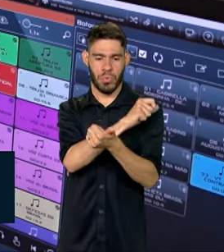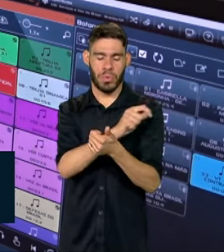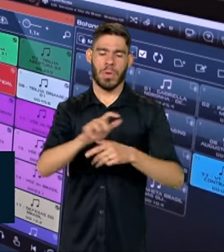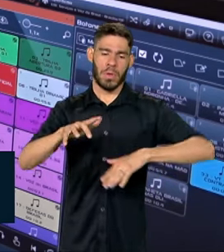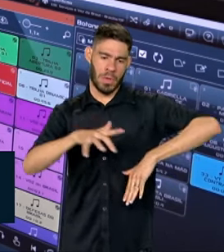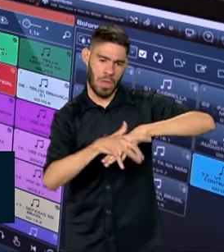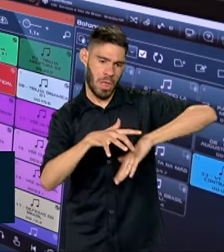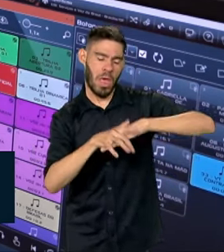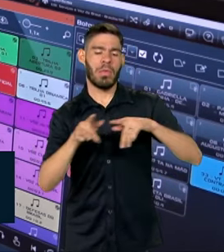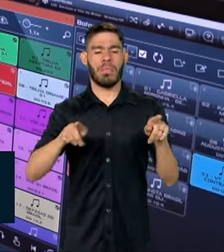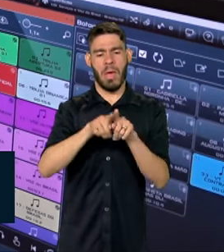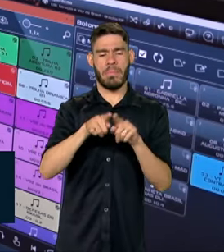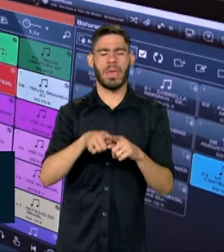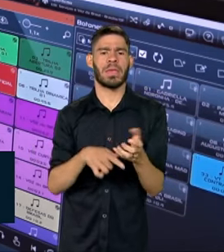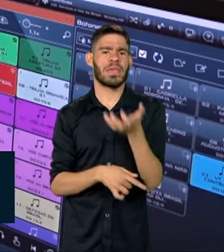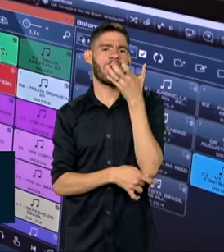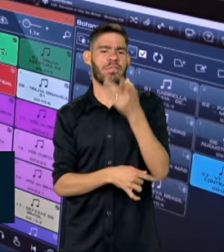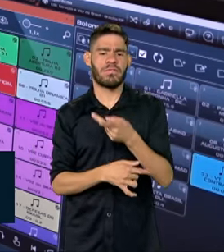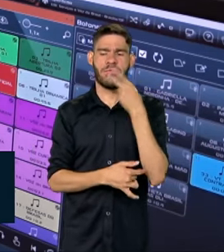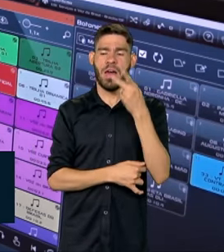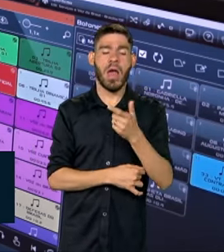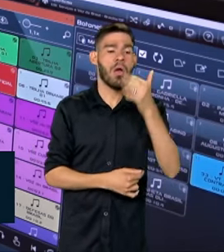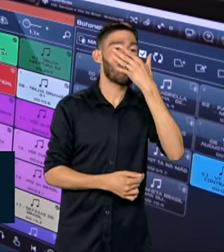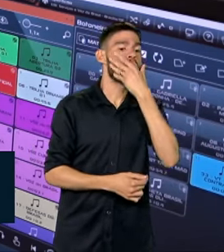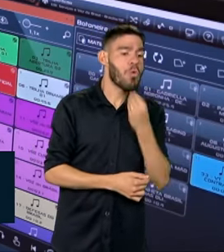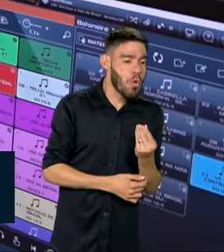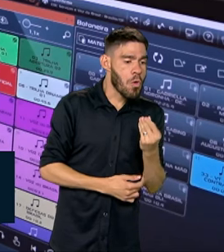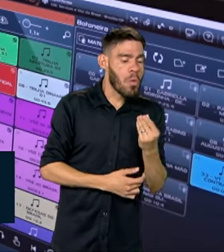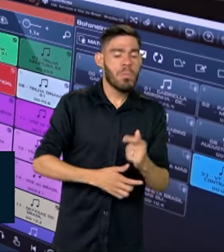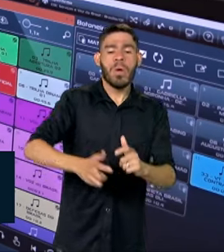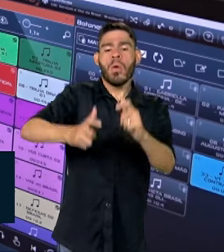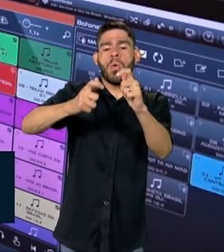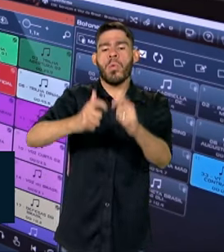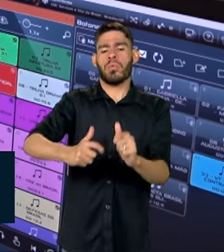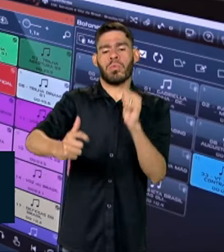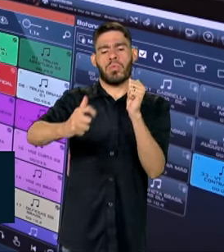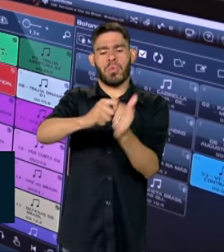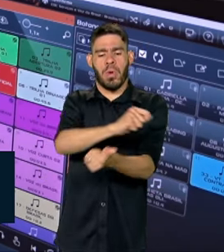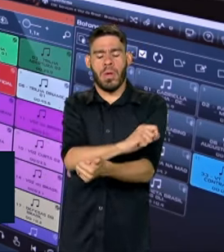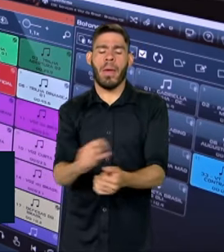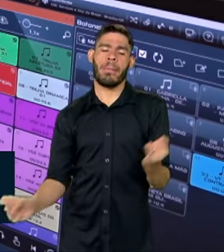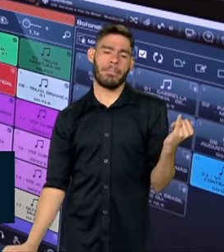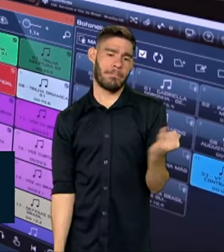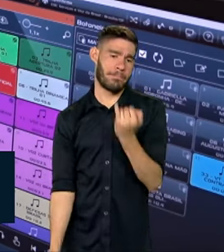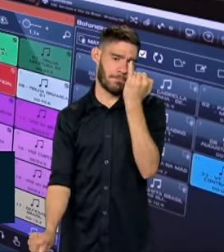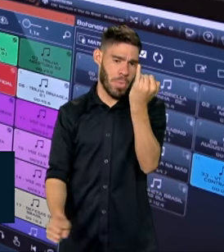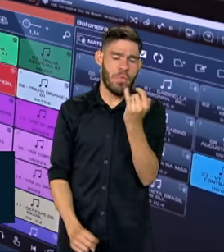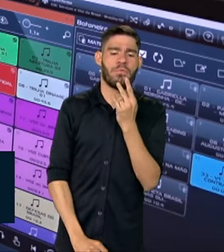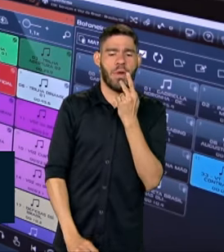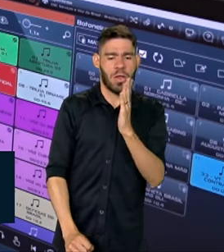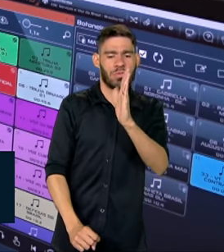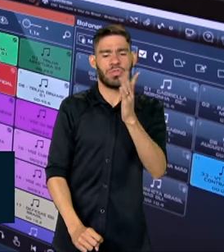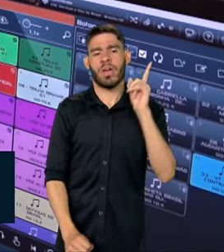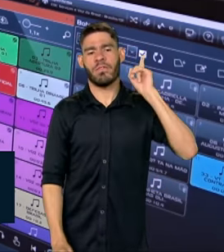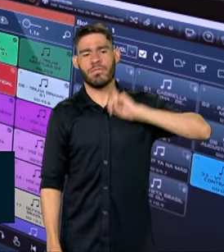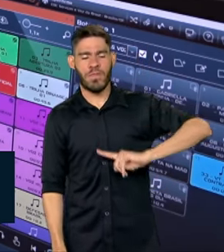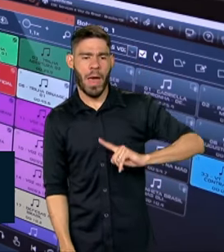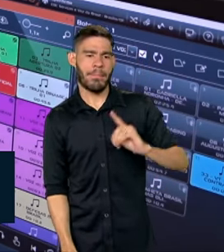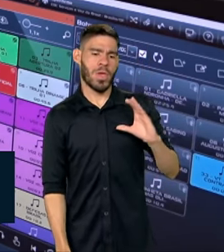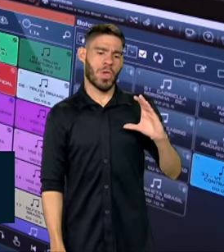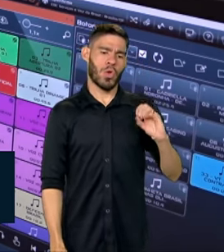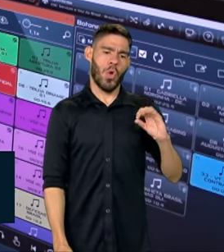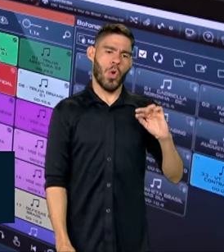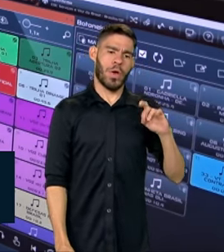porque se nós queremos falar com os homens, o espaço do esporte é importante, né? Então, nós já falamos com o Flamengo, com o